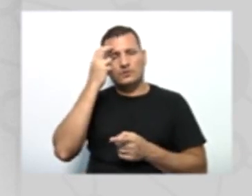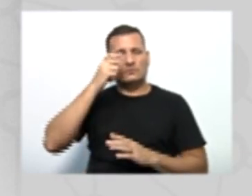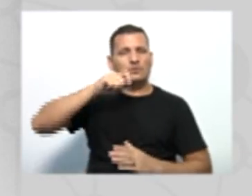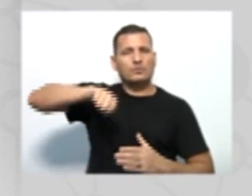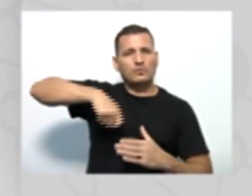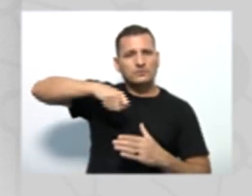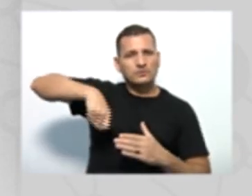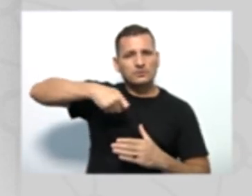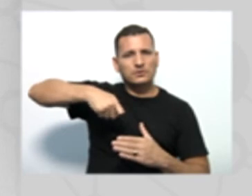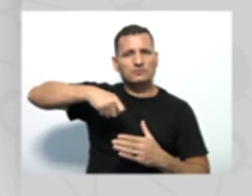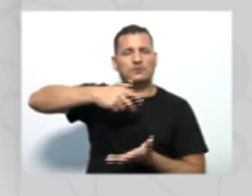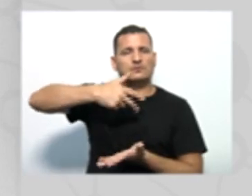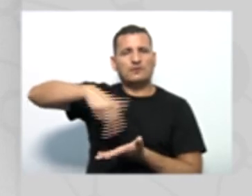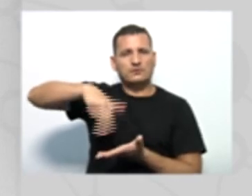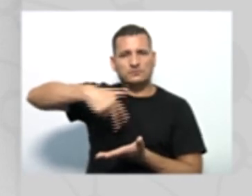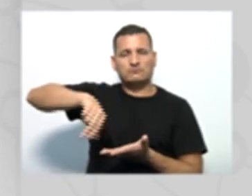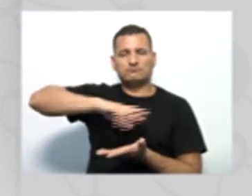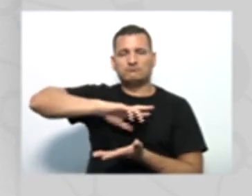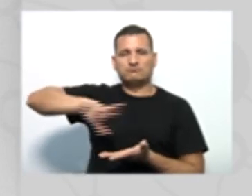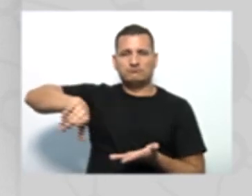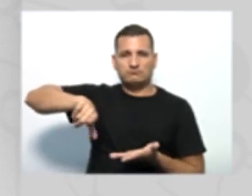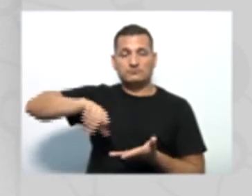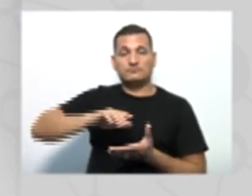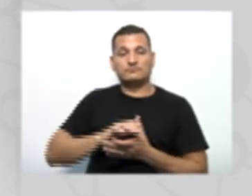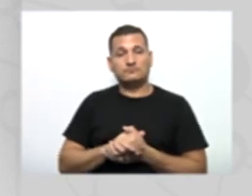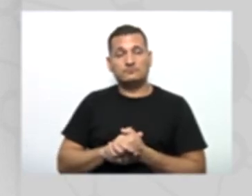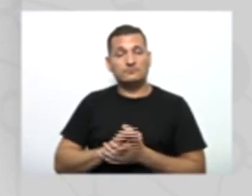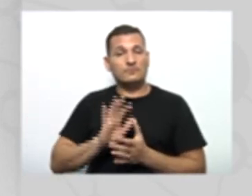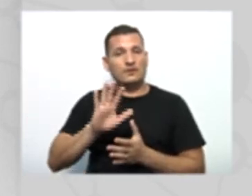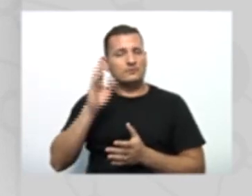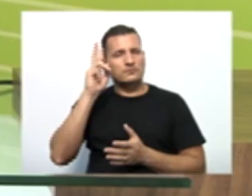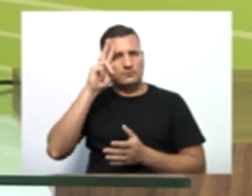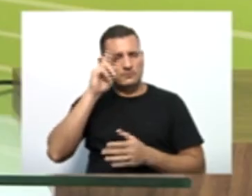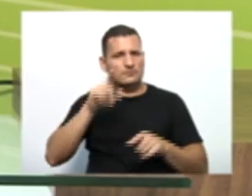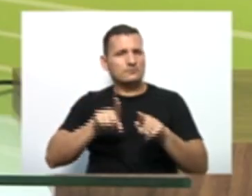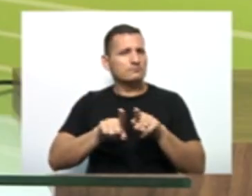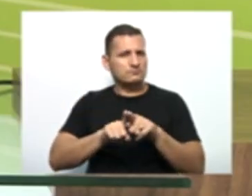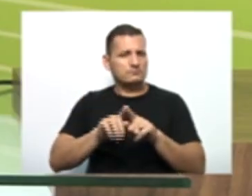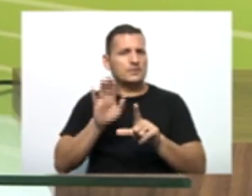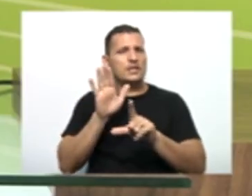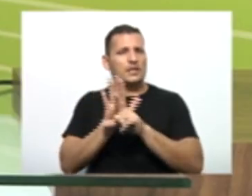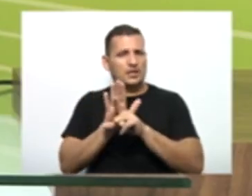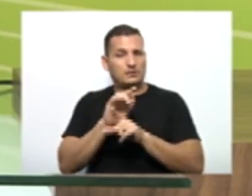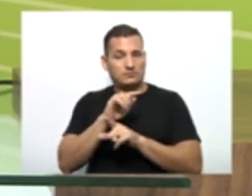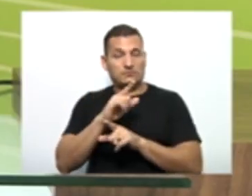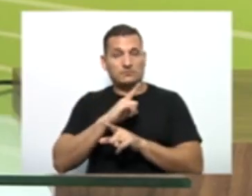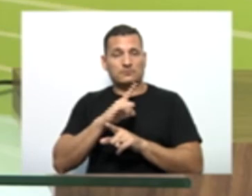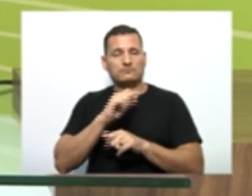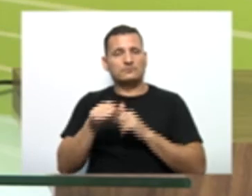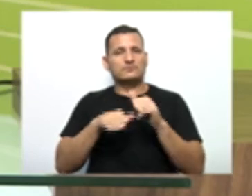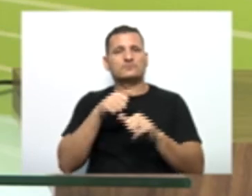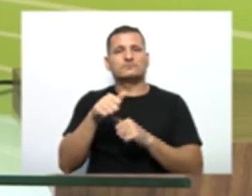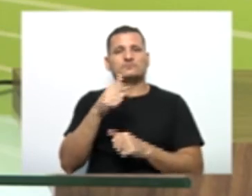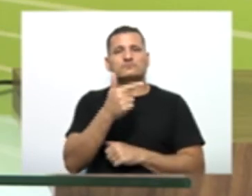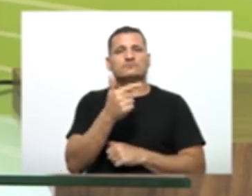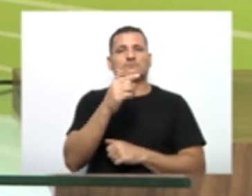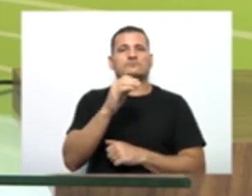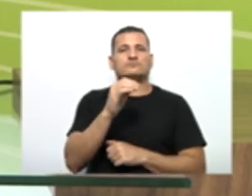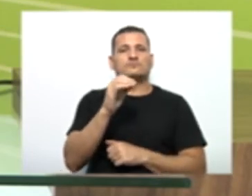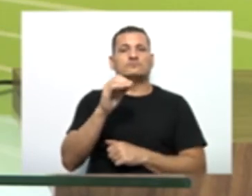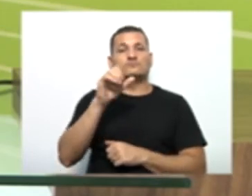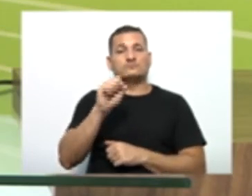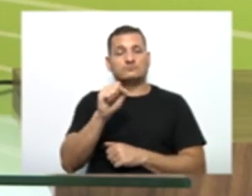Então é importante, é fundamental que vocês façam a atividade, que vocês respondam. Professor Wesley, gostaria